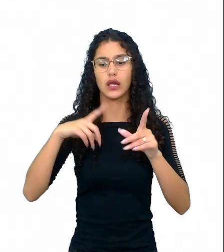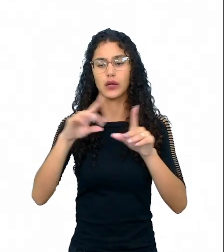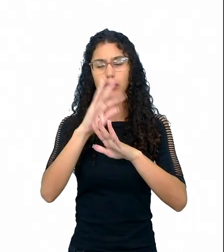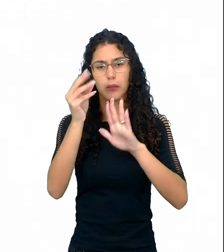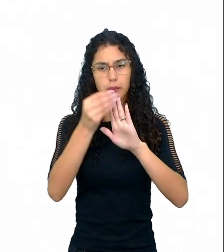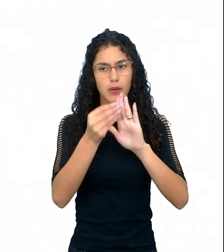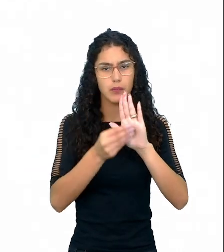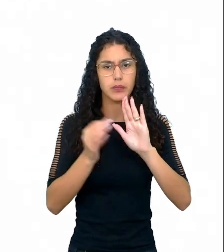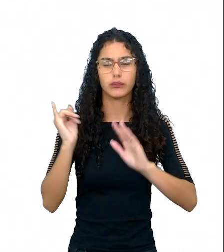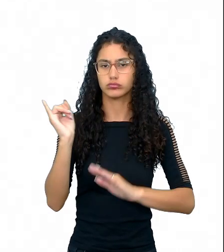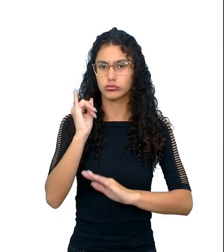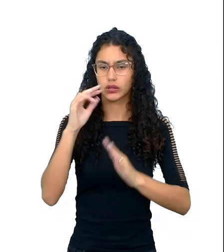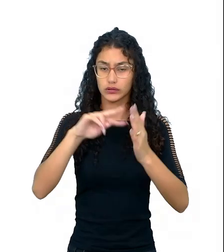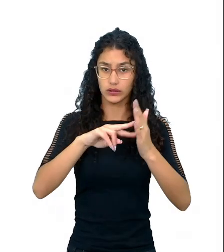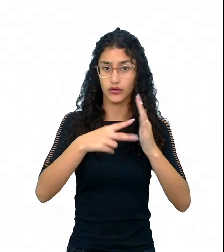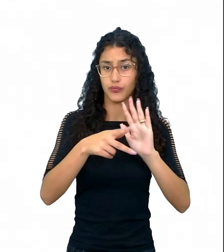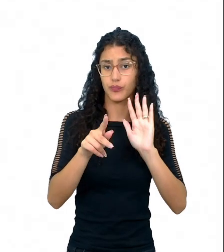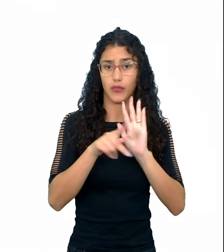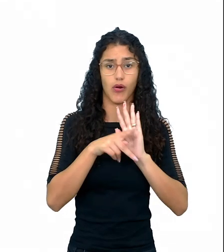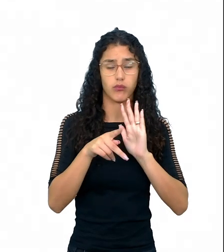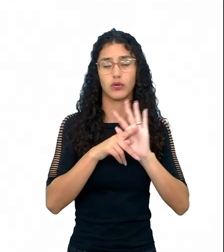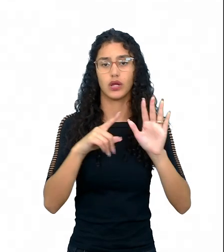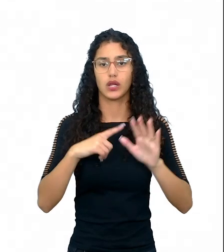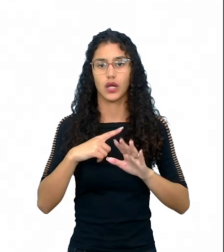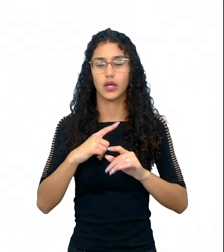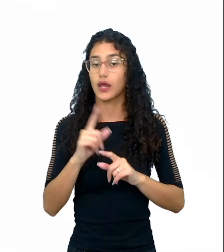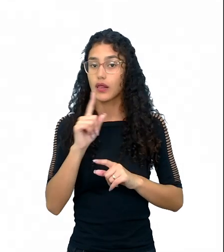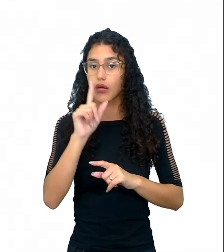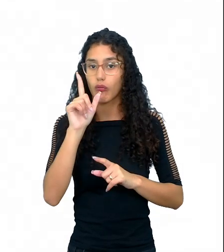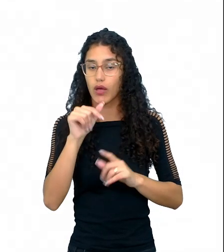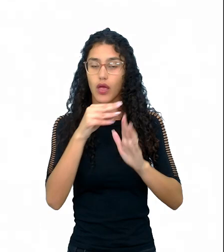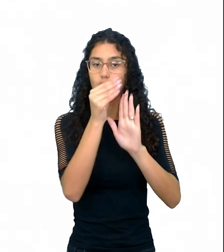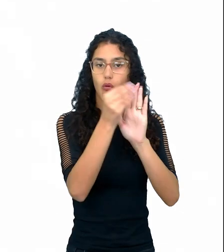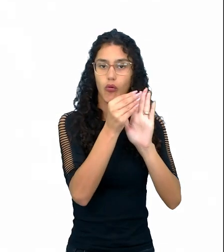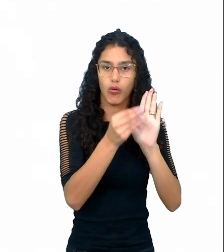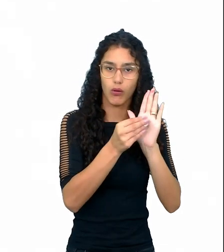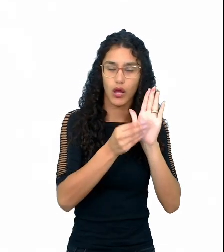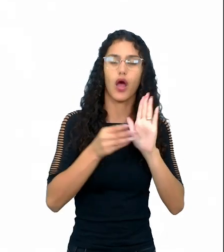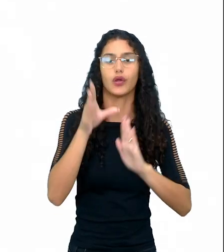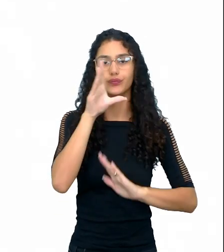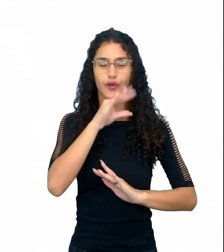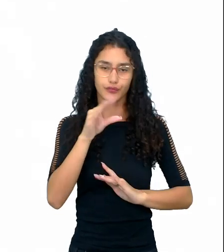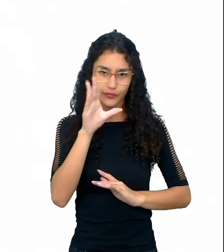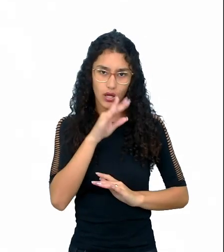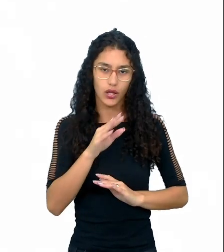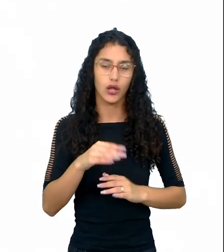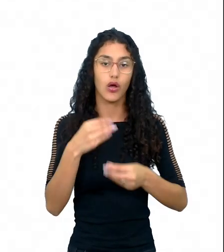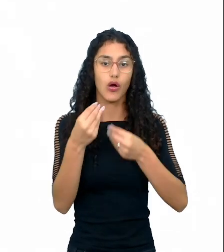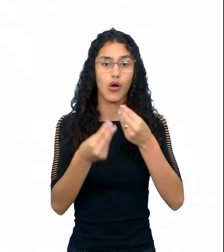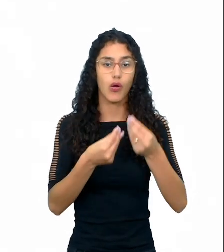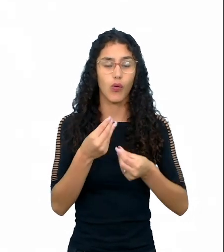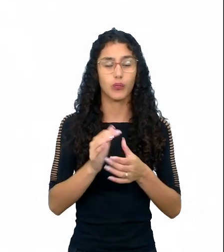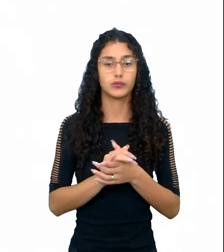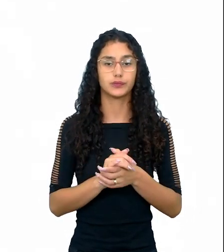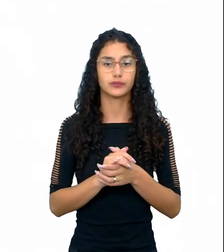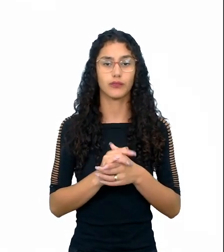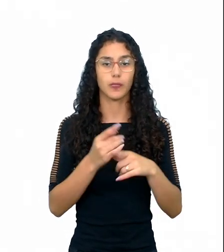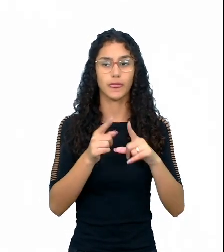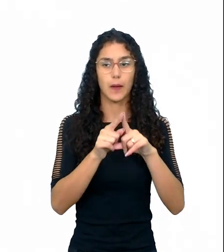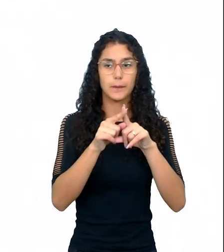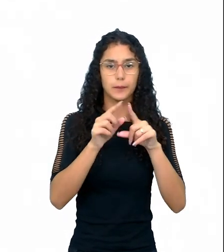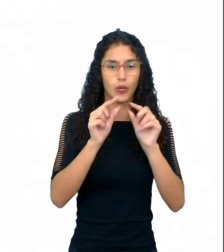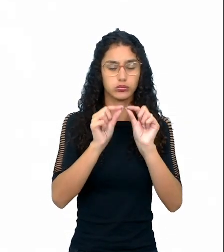elementos significativos próprios, né, que não estão inseridos na fala, tais como o tamanho e o tipo